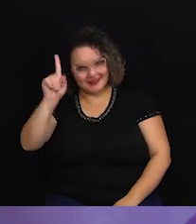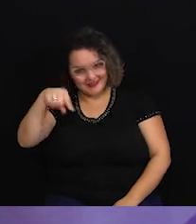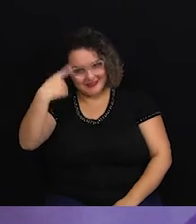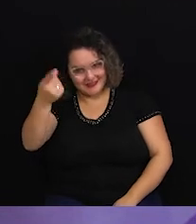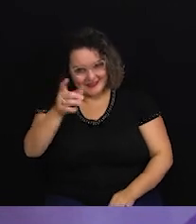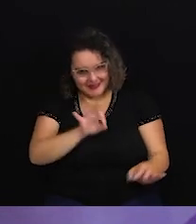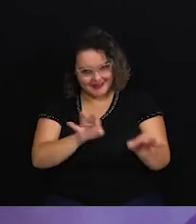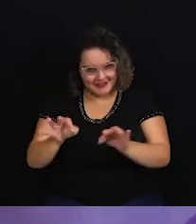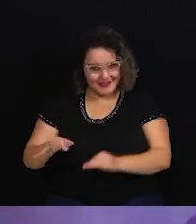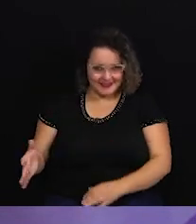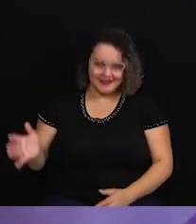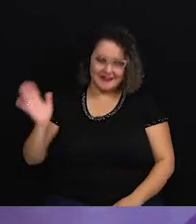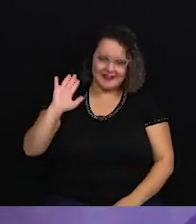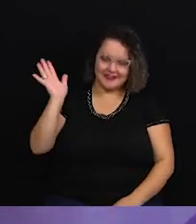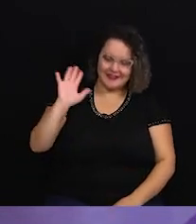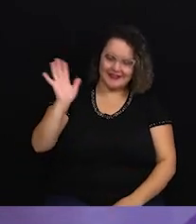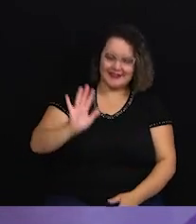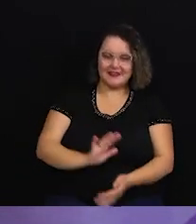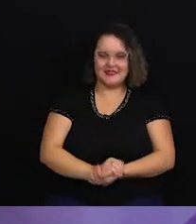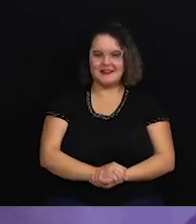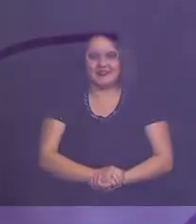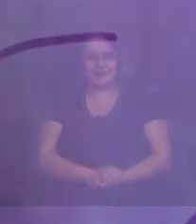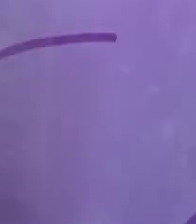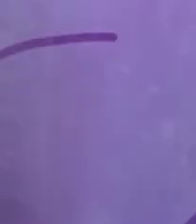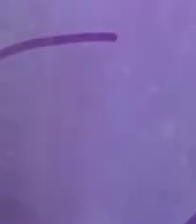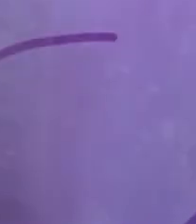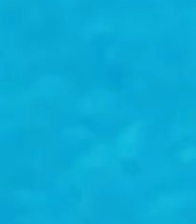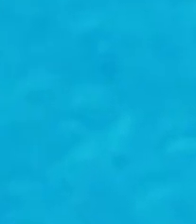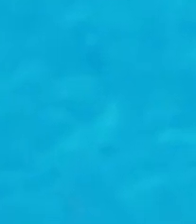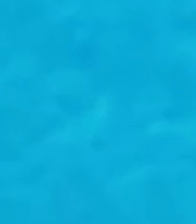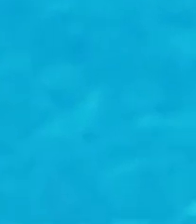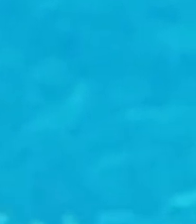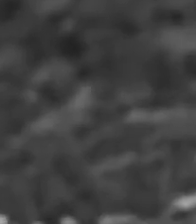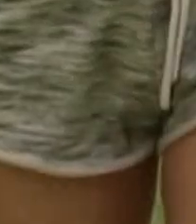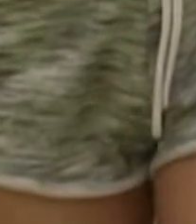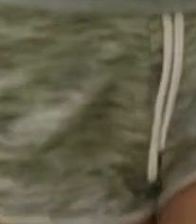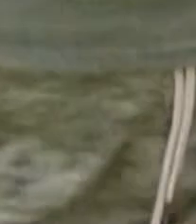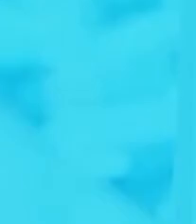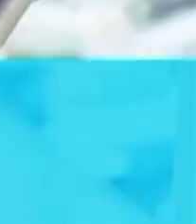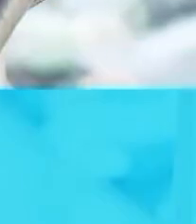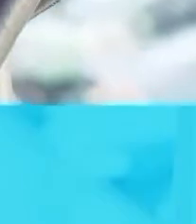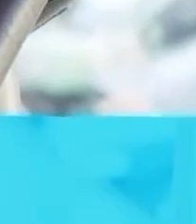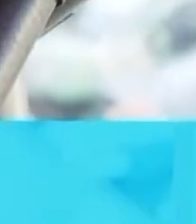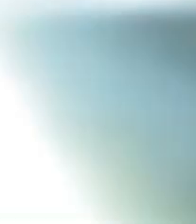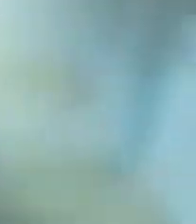A gente se vê no próximo Saúde Agora. Se cuida. Tchau!